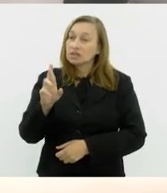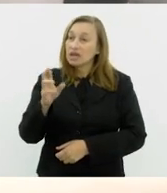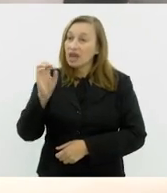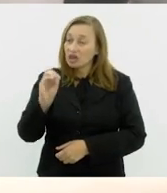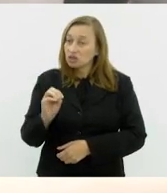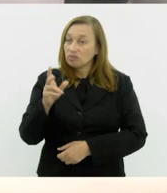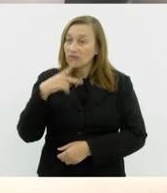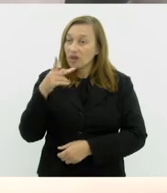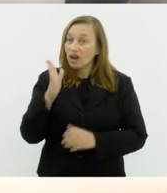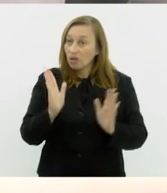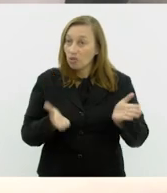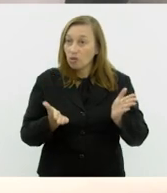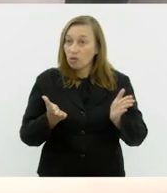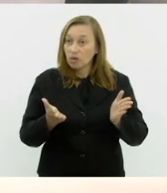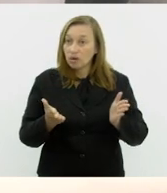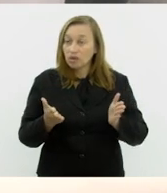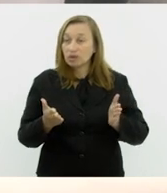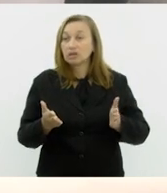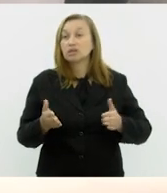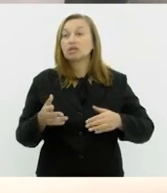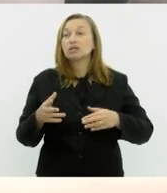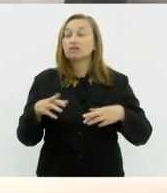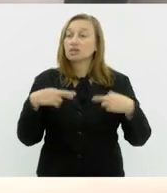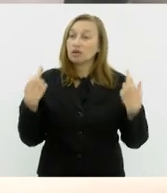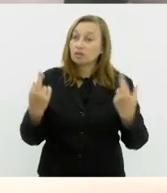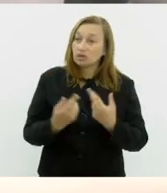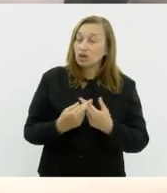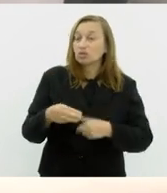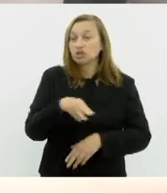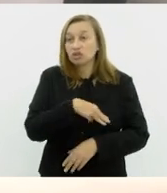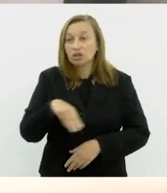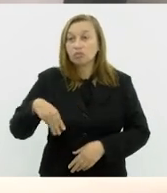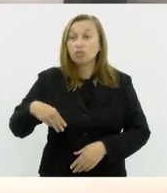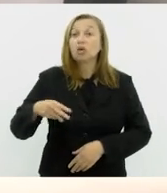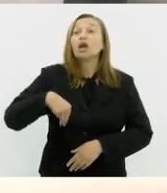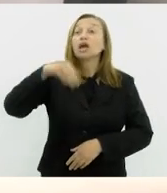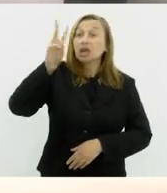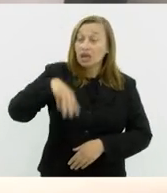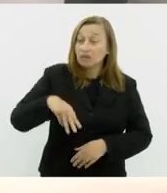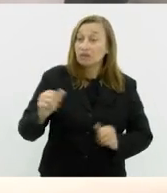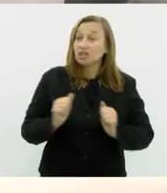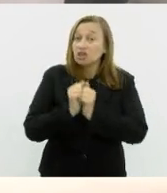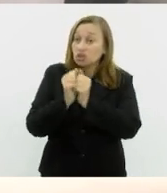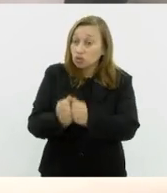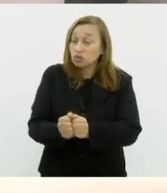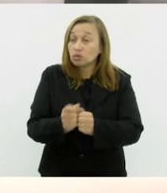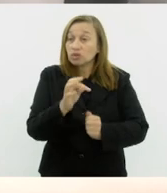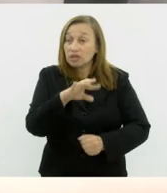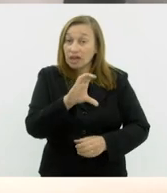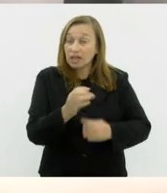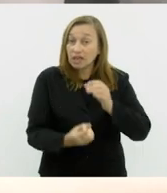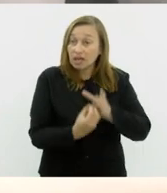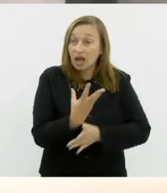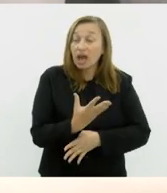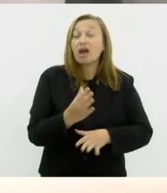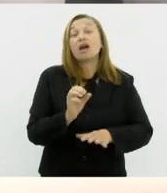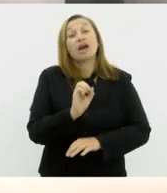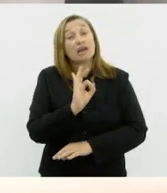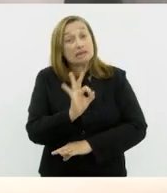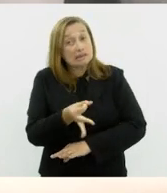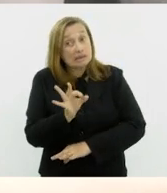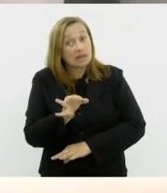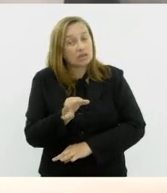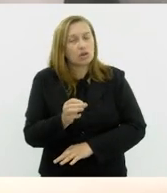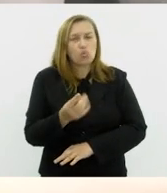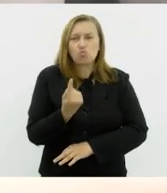agora qual é o ponto, que a gente vai fazer uma reunião no Ministério Público, quem vai participar, o objetivo é fazer um TAC. É claro que